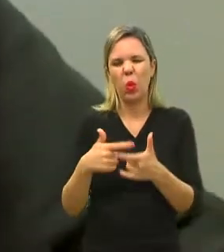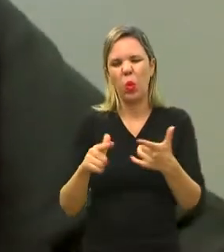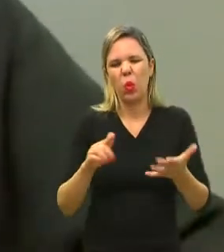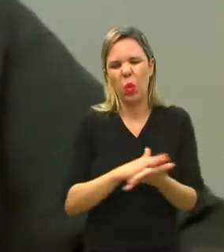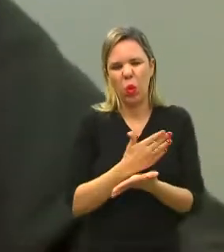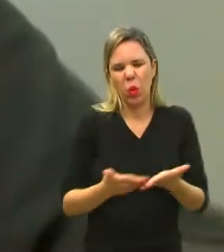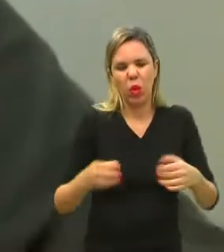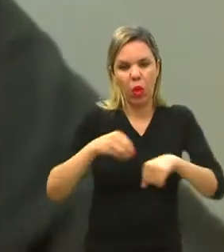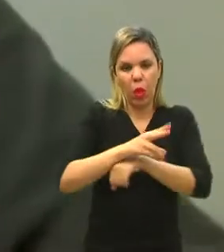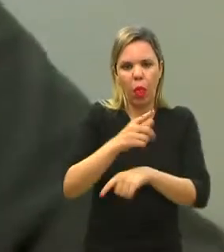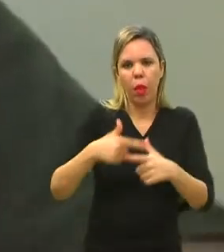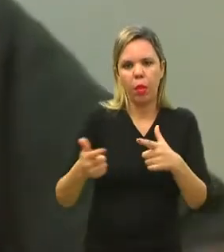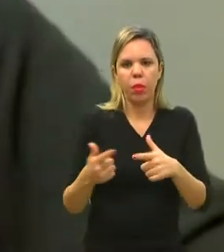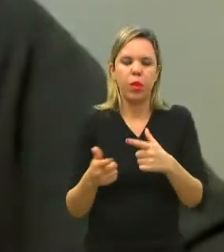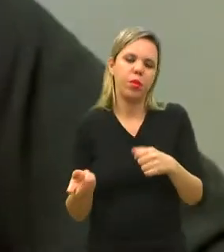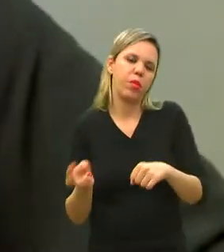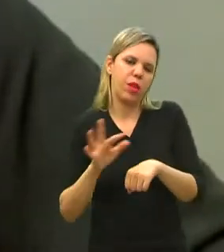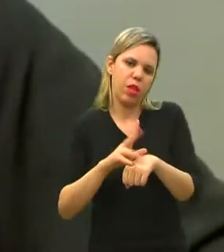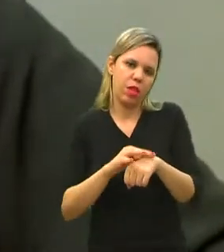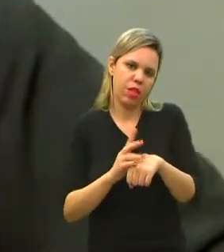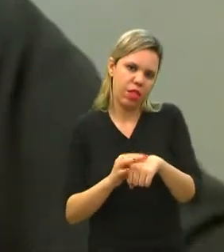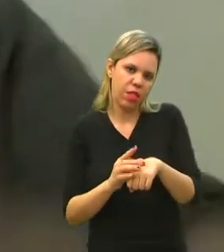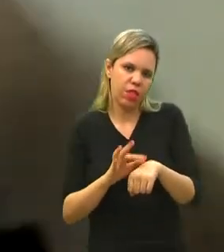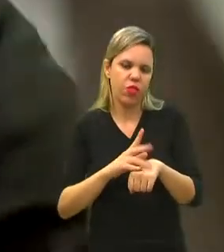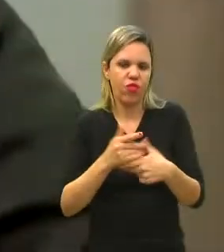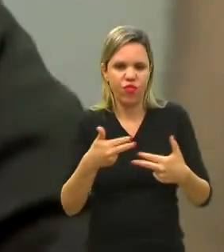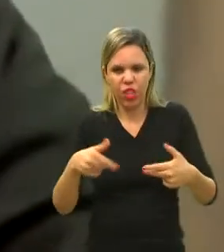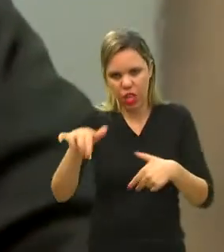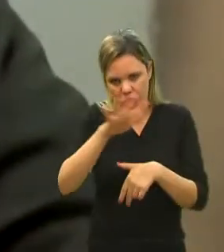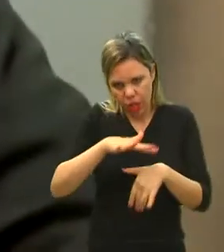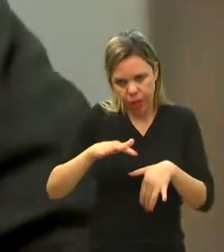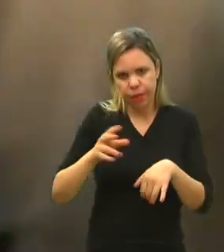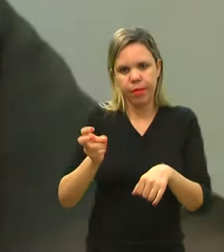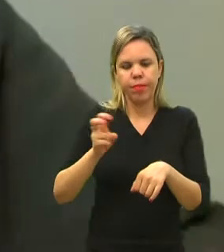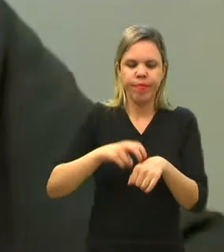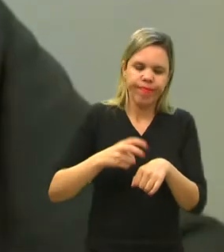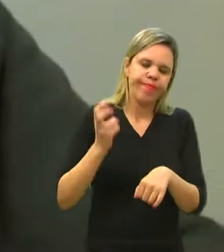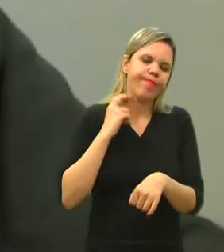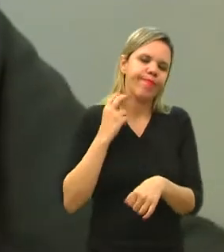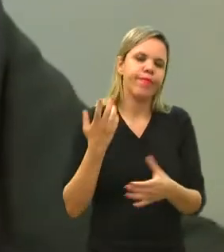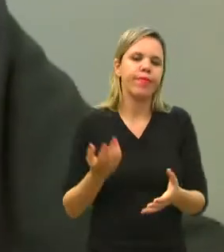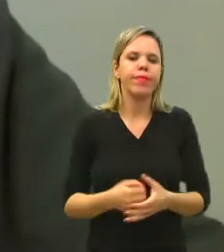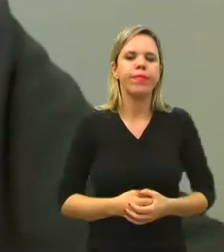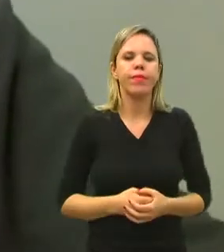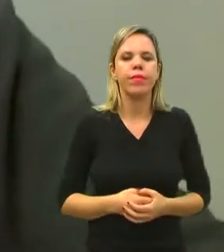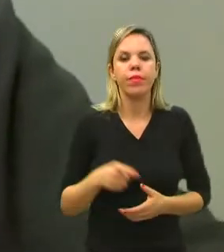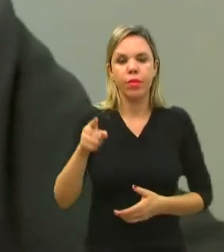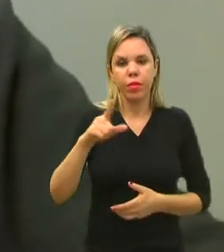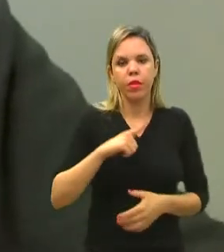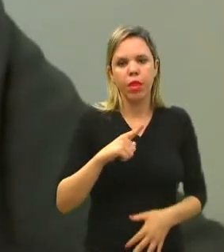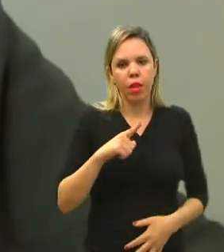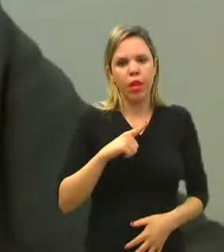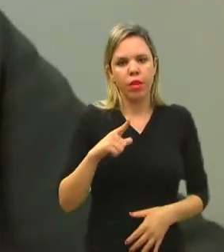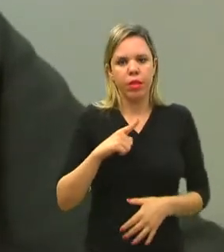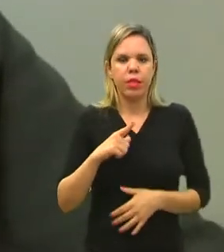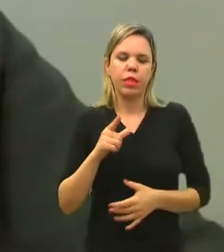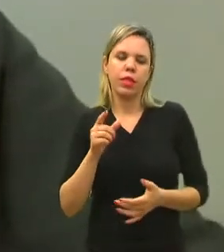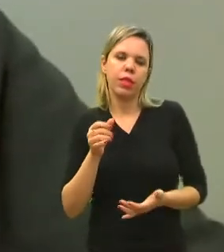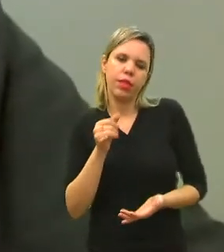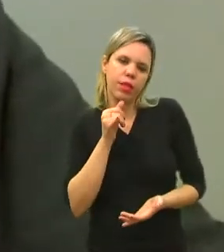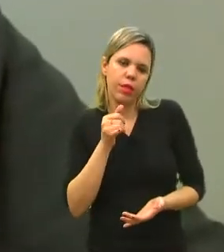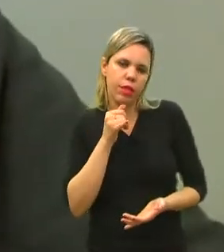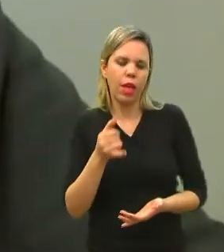também riscos de transmissão de de doenças em geral, né? Você tem